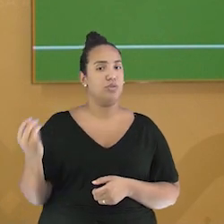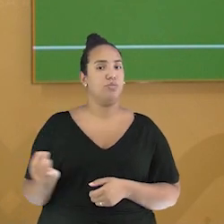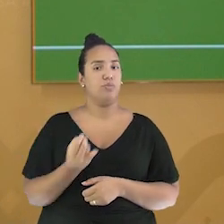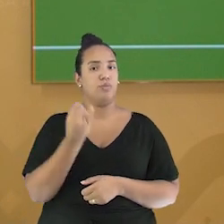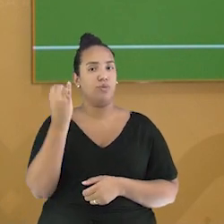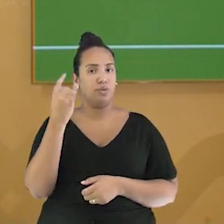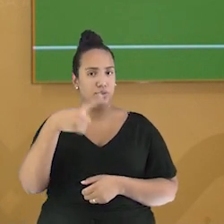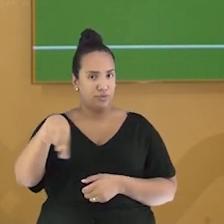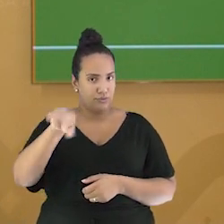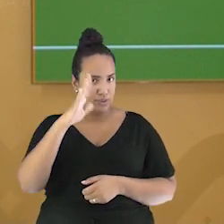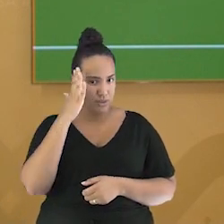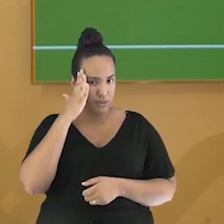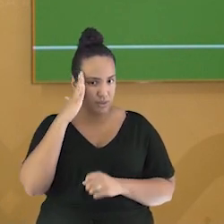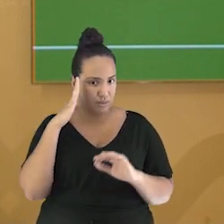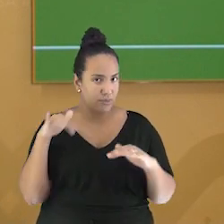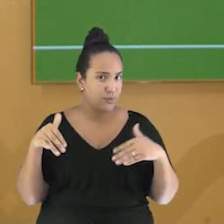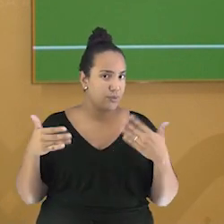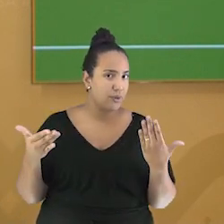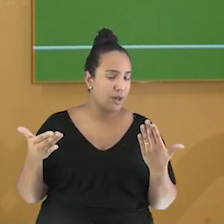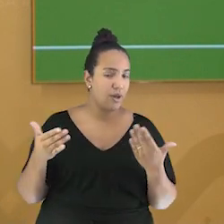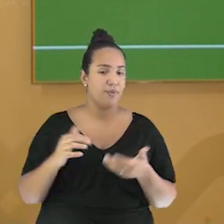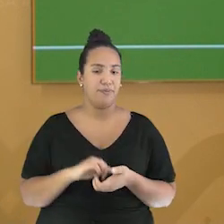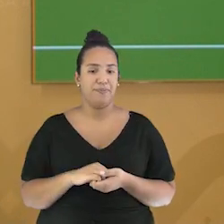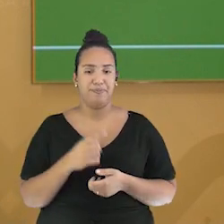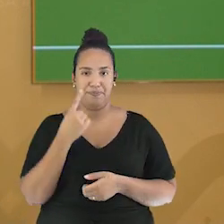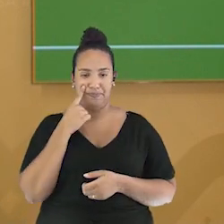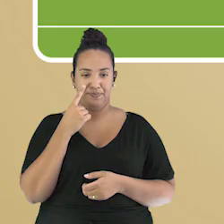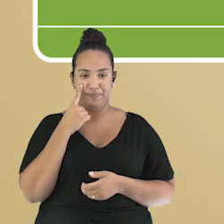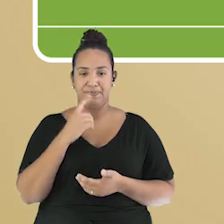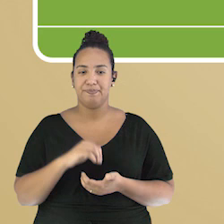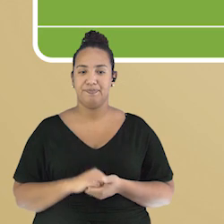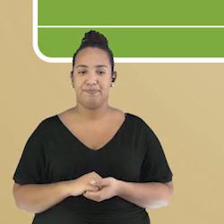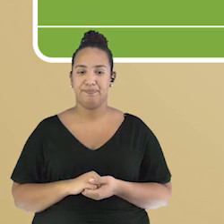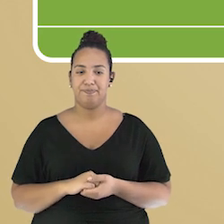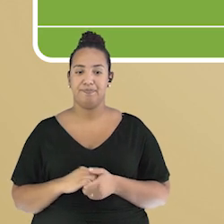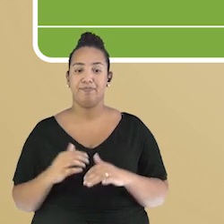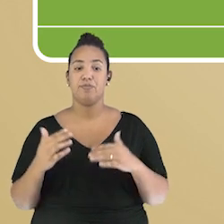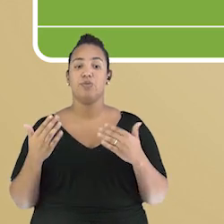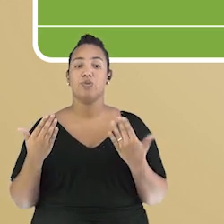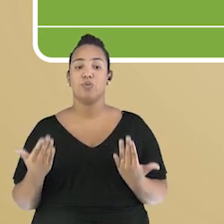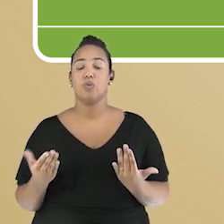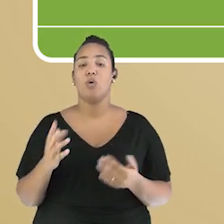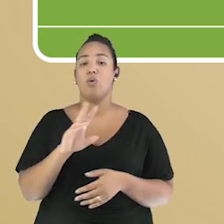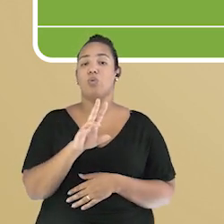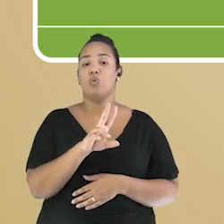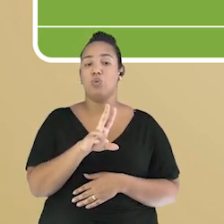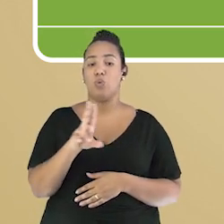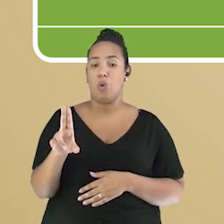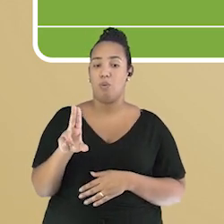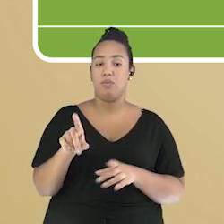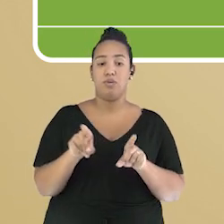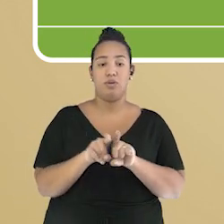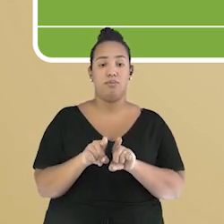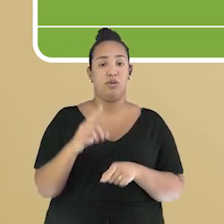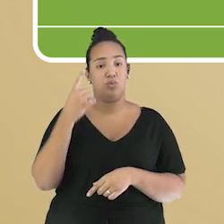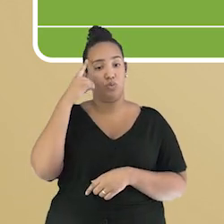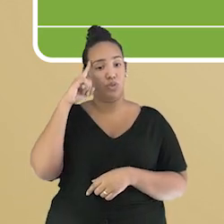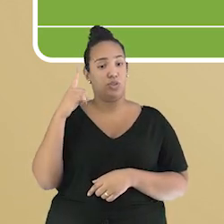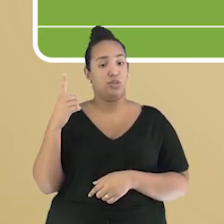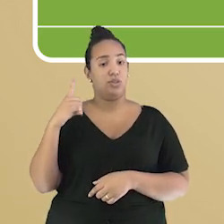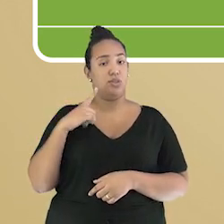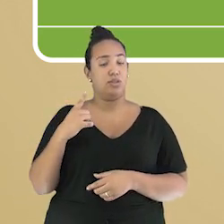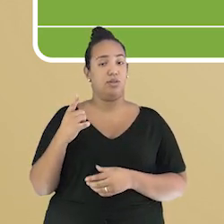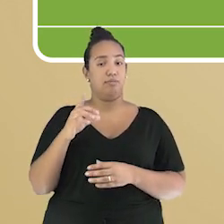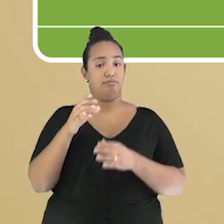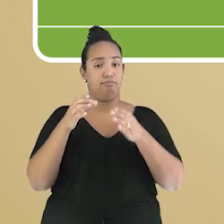tem neles. Vocês sabem qual é? Vem descobrir aqui comigo. Qual a data presente nas embalagens de